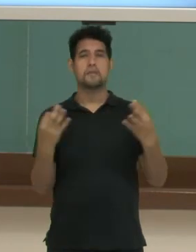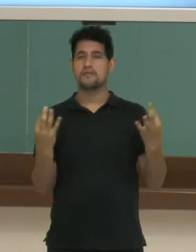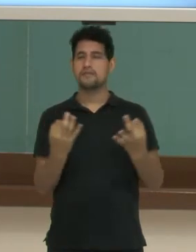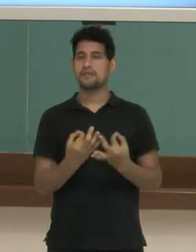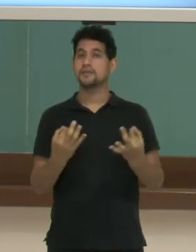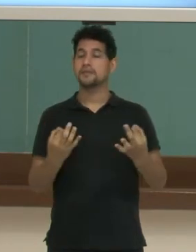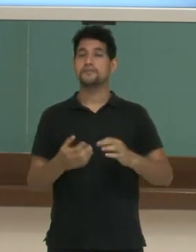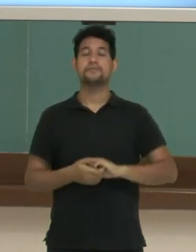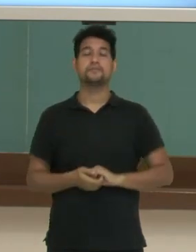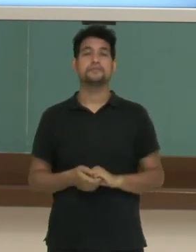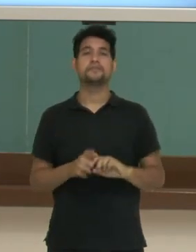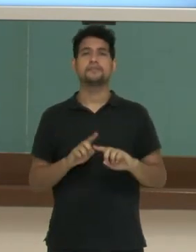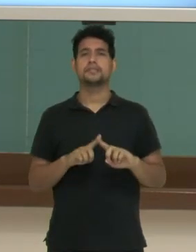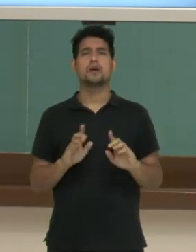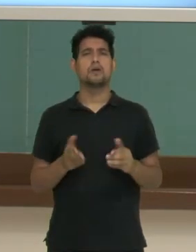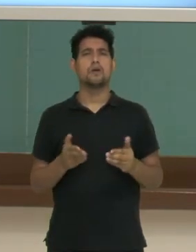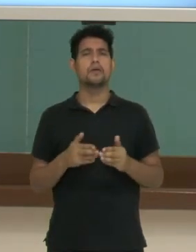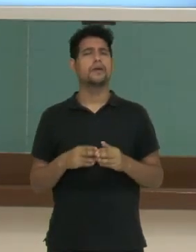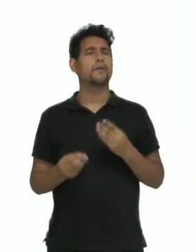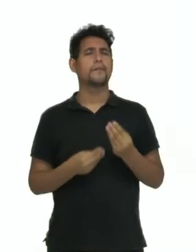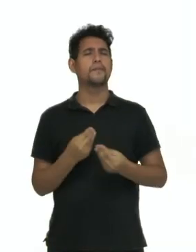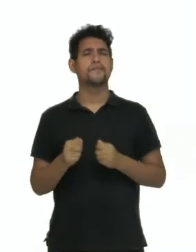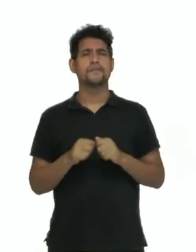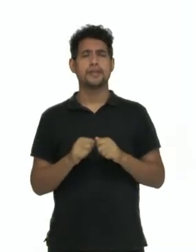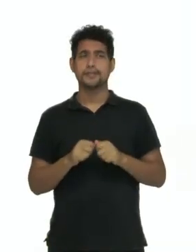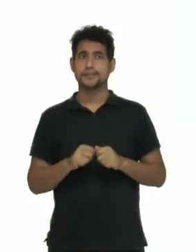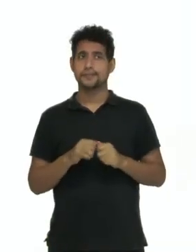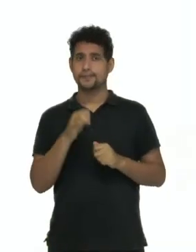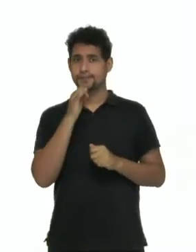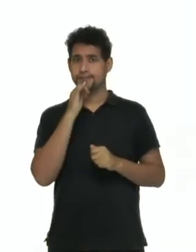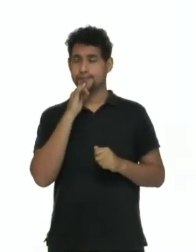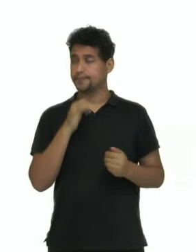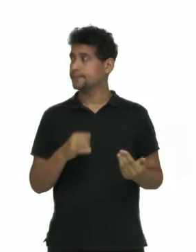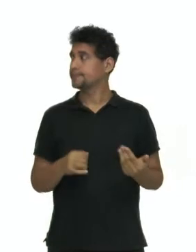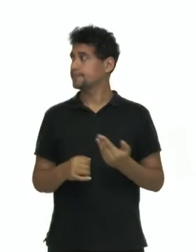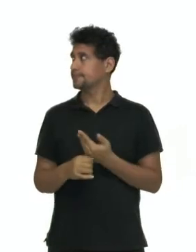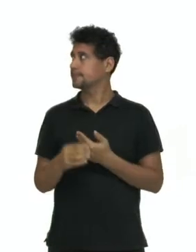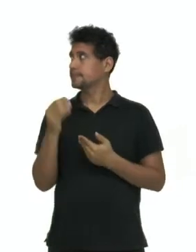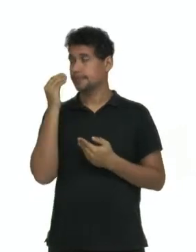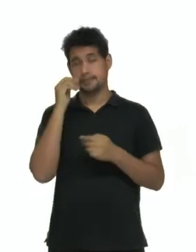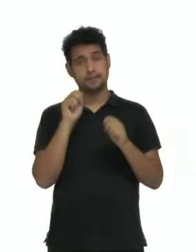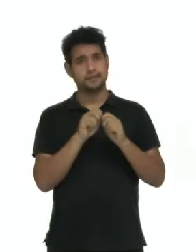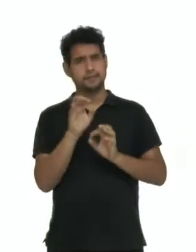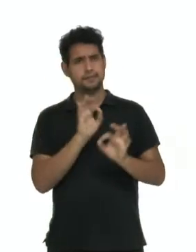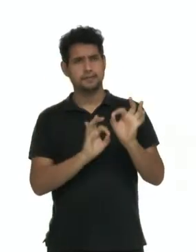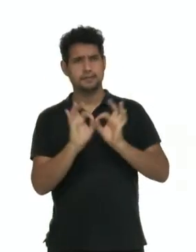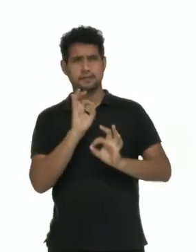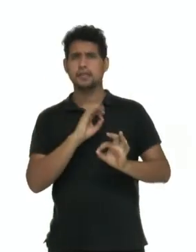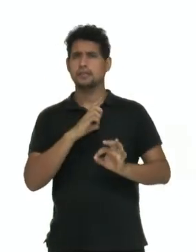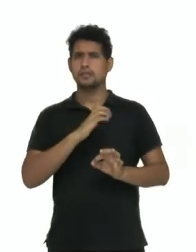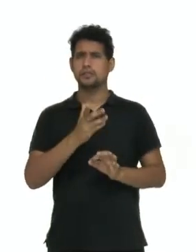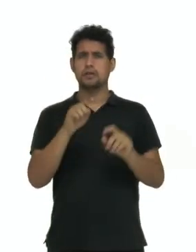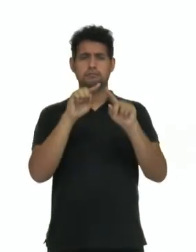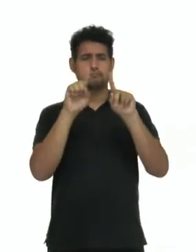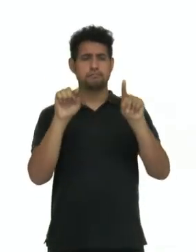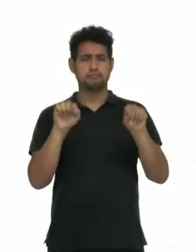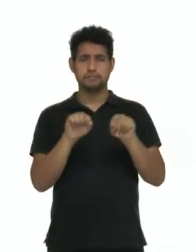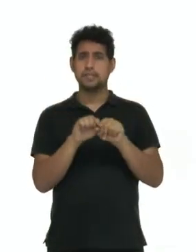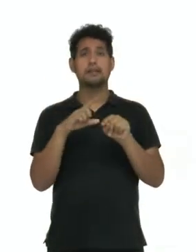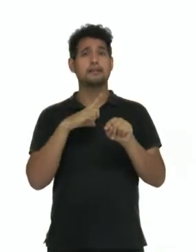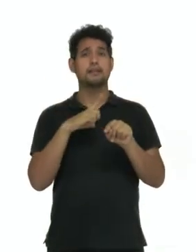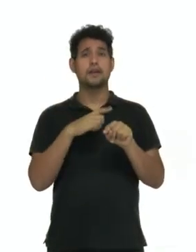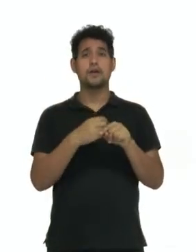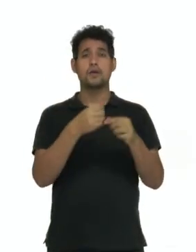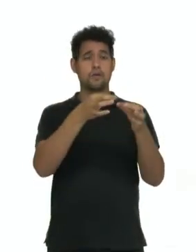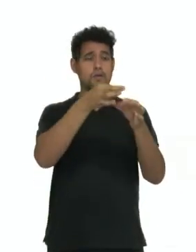tá joia? Então, vamos lá, olha só. E aqui, vamos resolver isso então. Quando a gente tem ali um quadradinho, ele tem, né, os 4